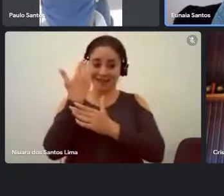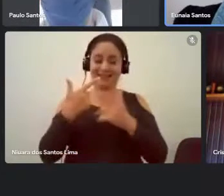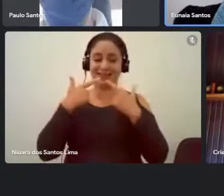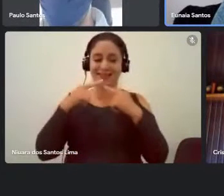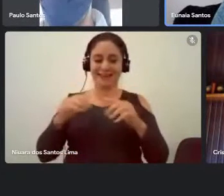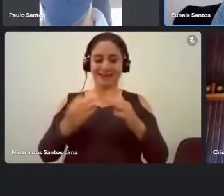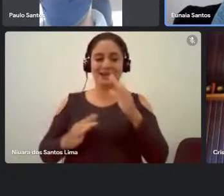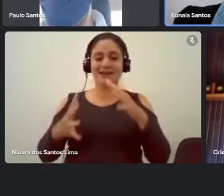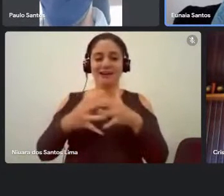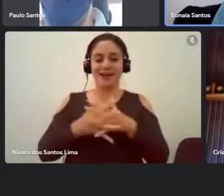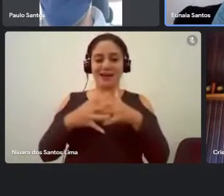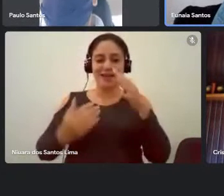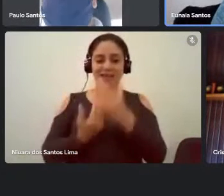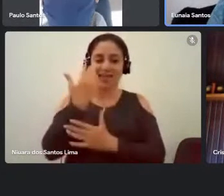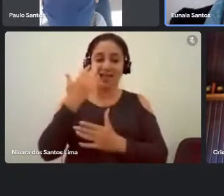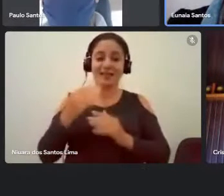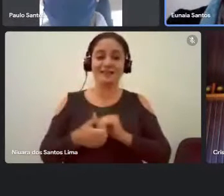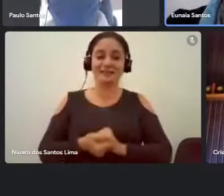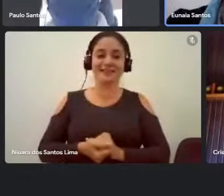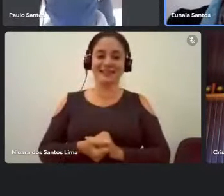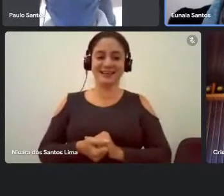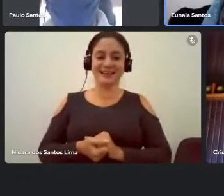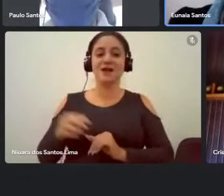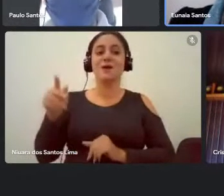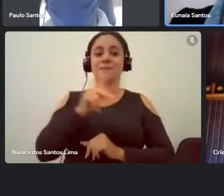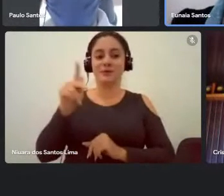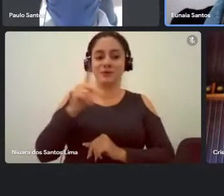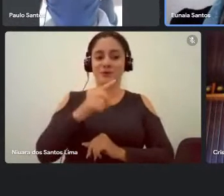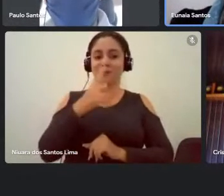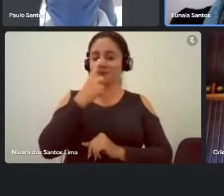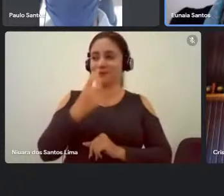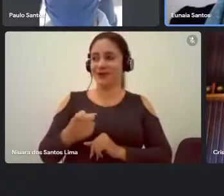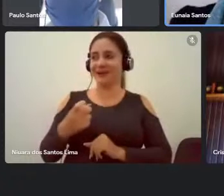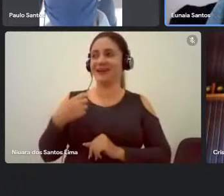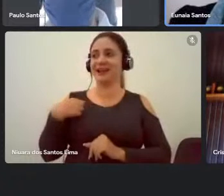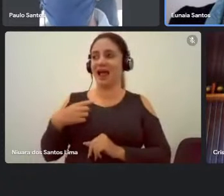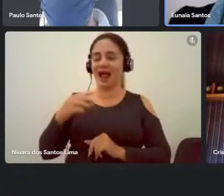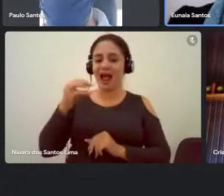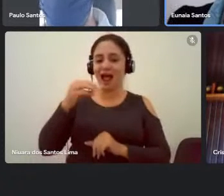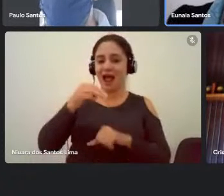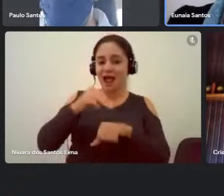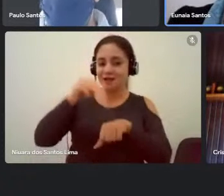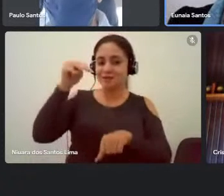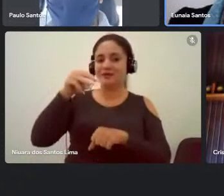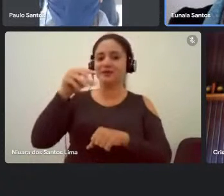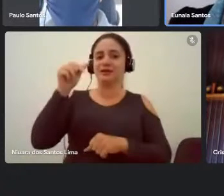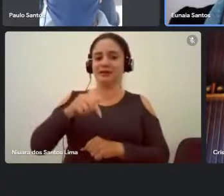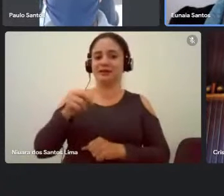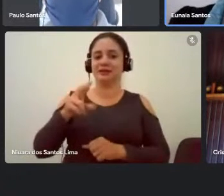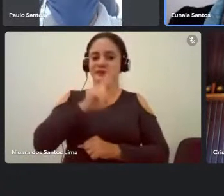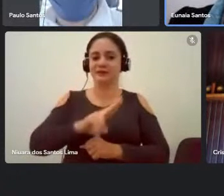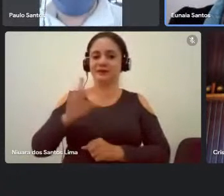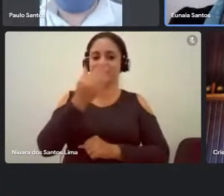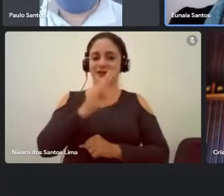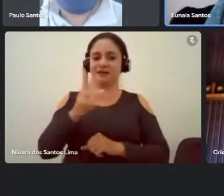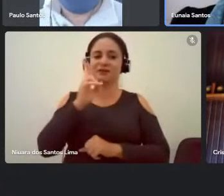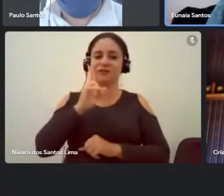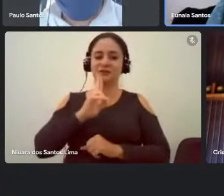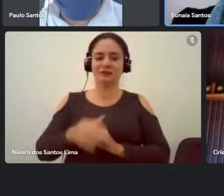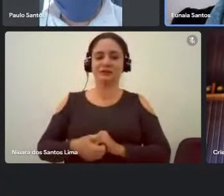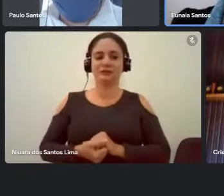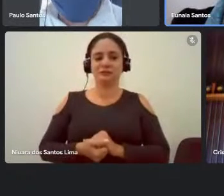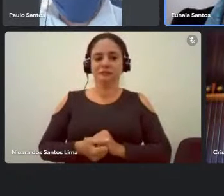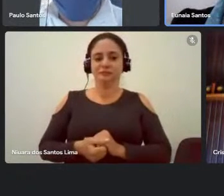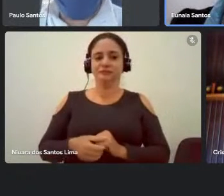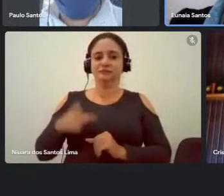também o nosso professor Paulo Santos, ele é mestre, né, em ciência da linguagem aqui mesmo, na Universidade Federal de Rondônia, no